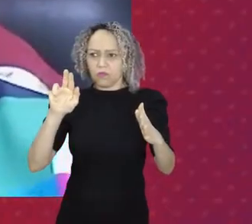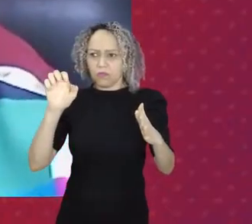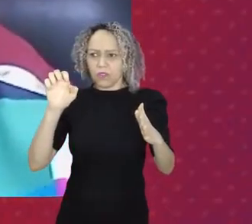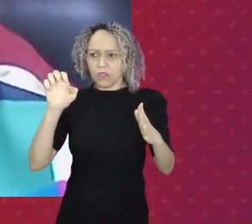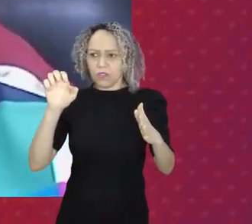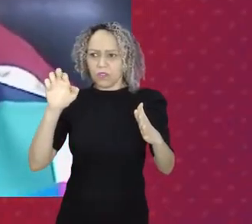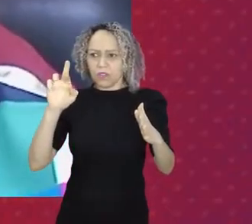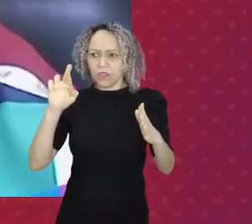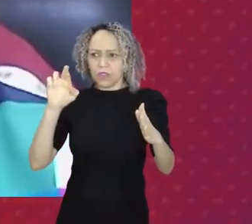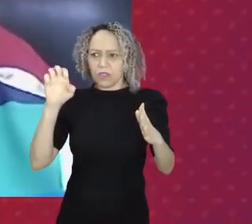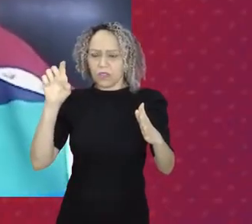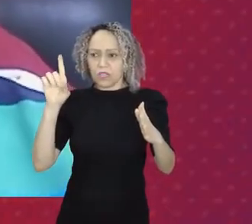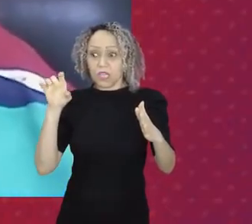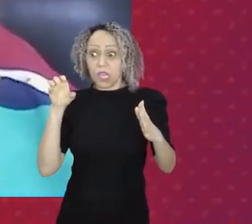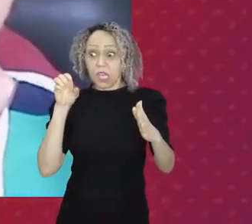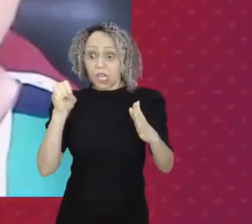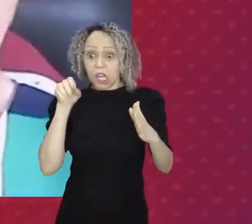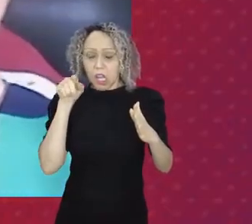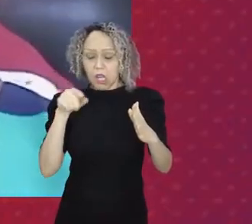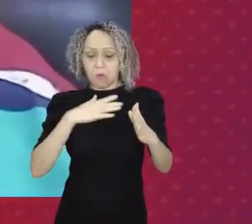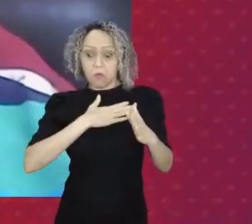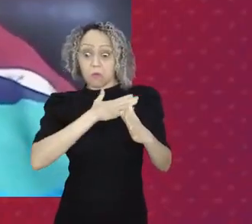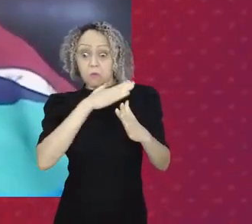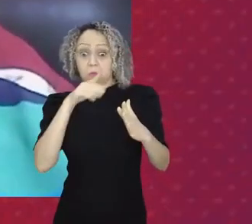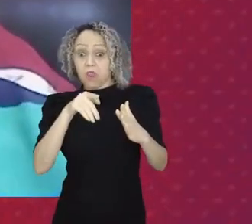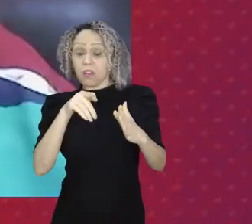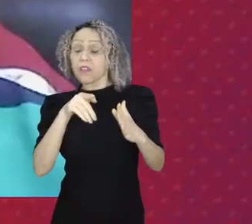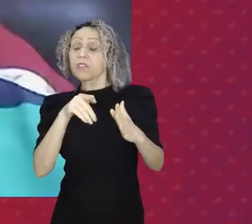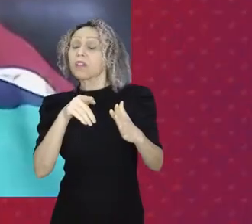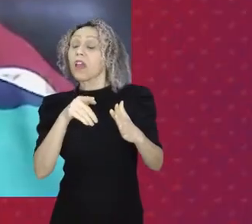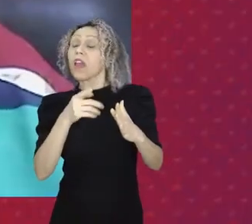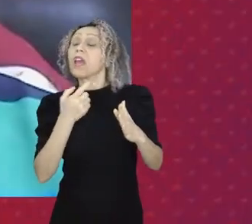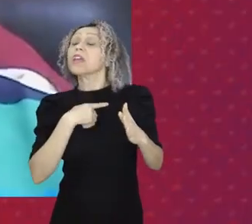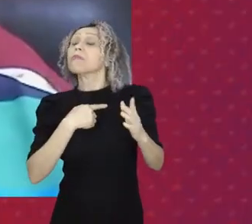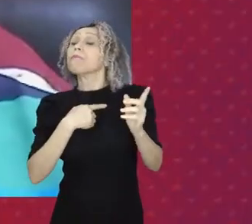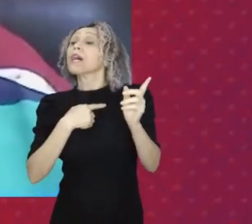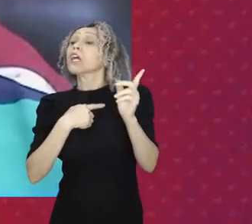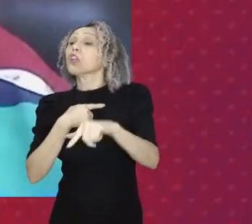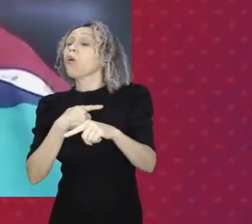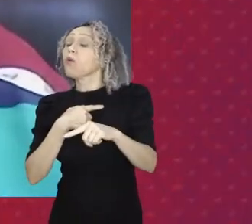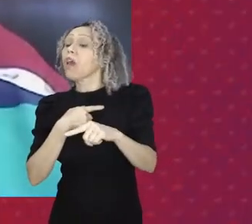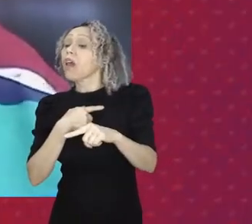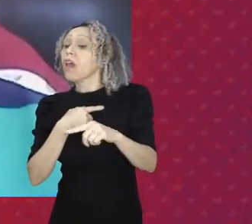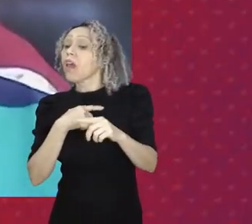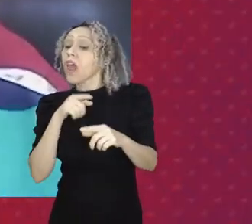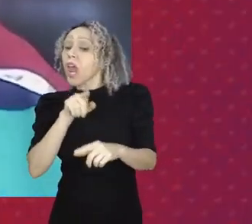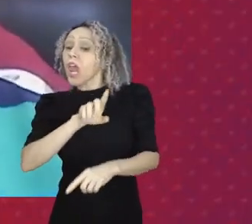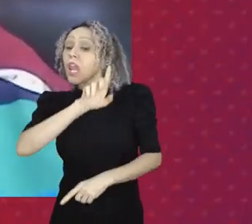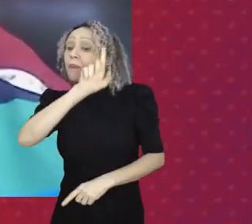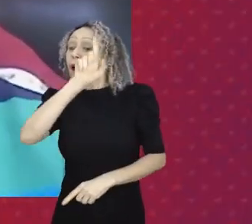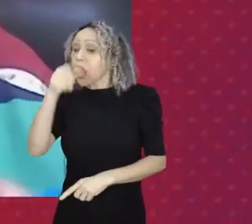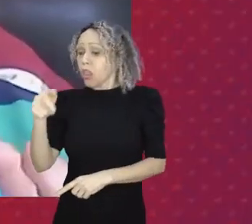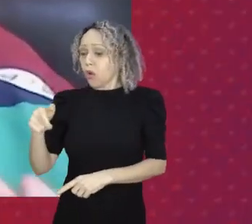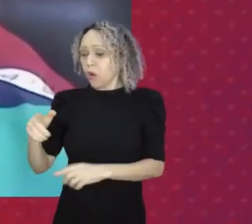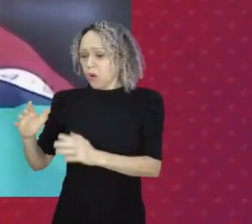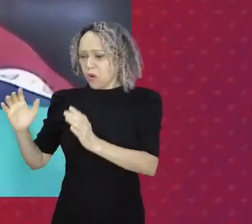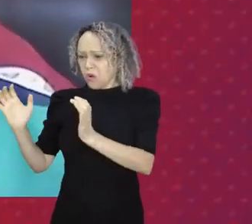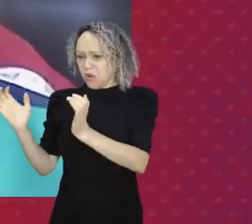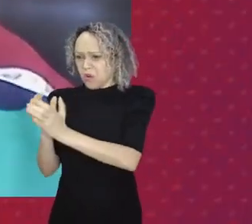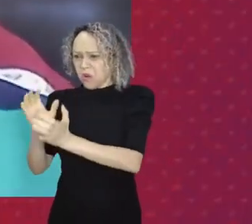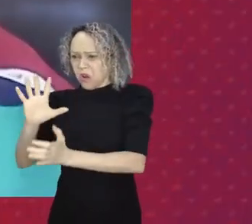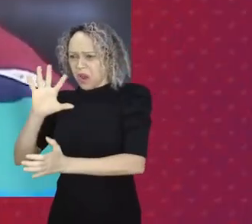repressão militar do Newton Cruz a nos dispersar e que não iriam aceitar. Mas os